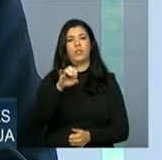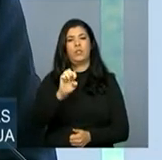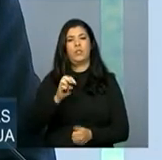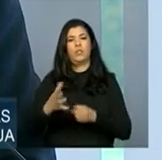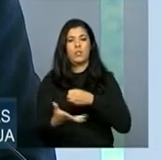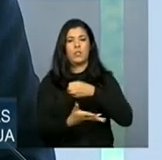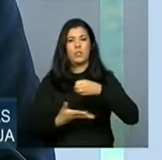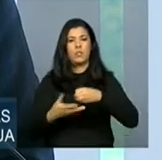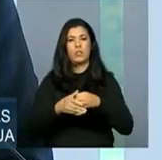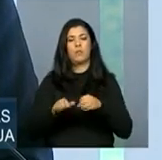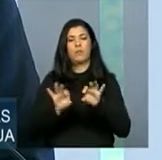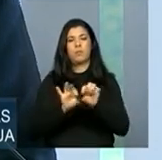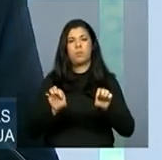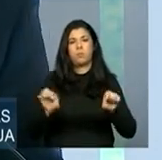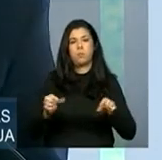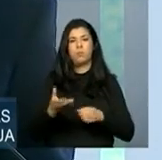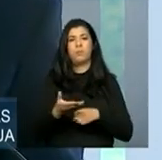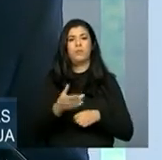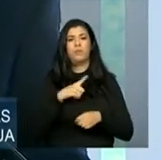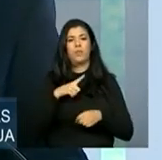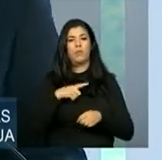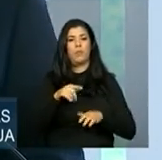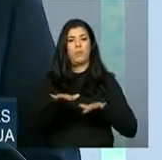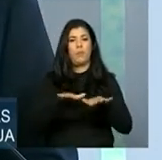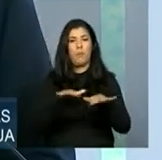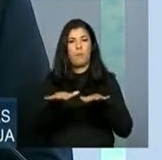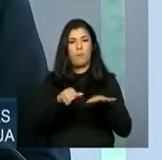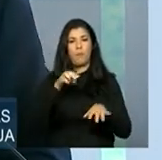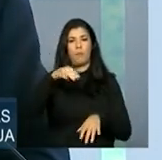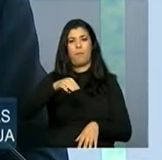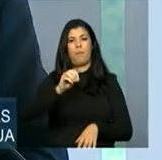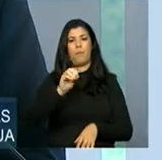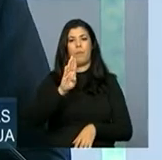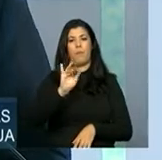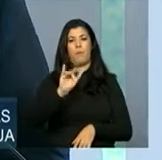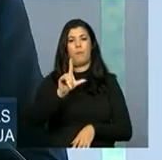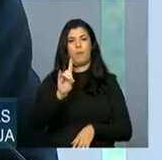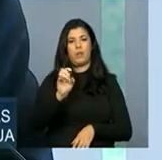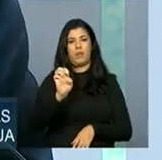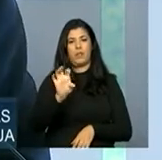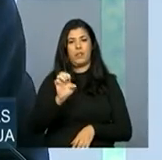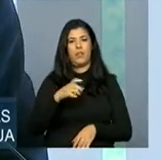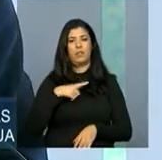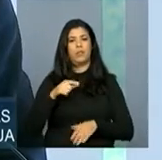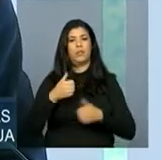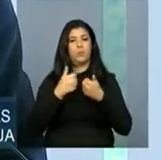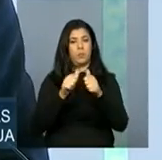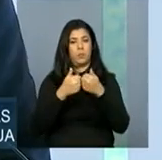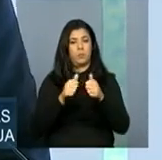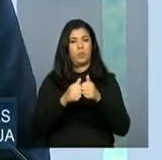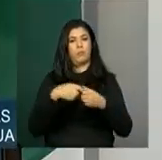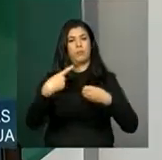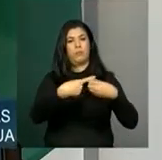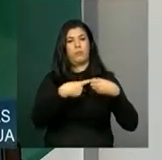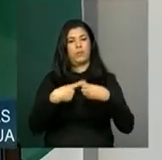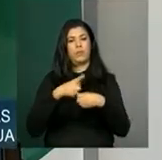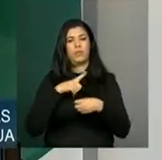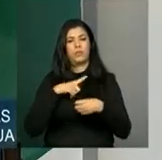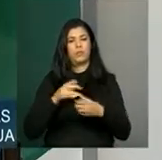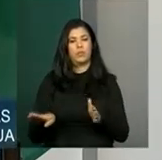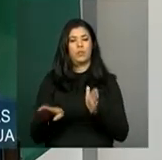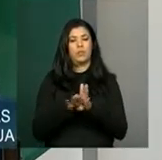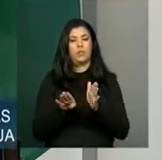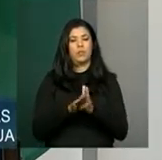do ministério das cidades um relação à questão da mobilidade urbana outro tema importante também nós estamos chegando hoje